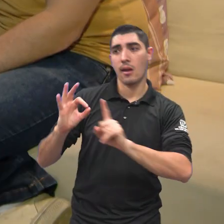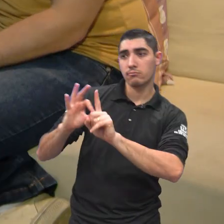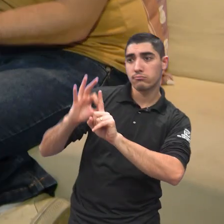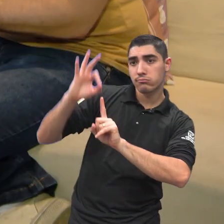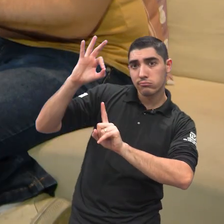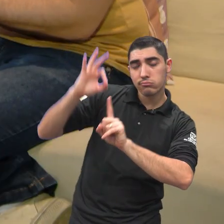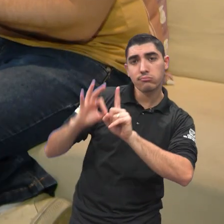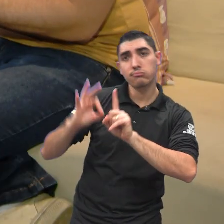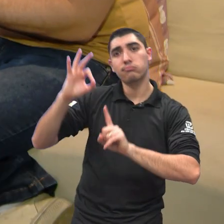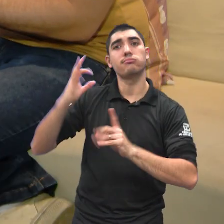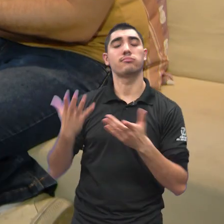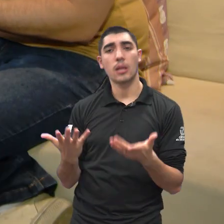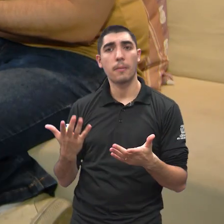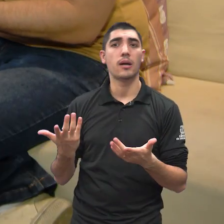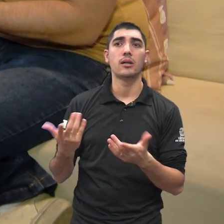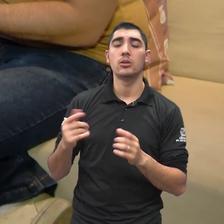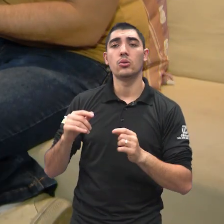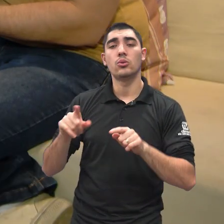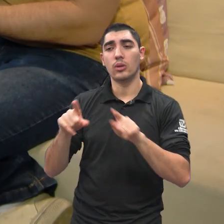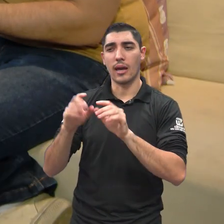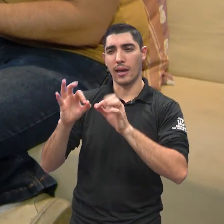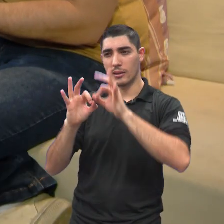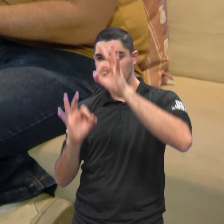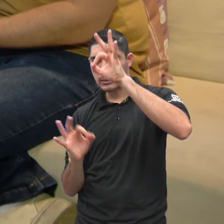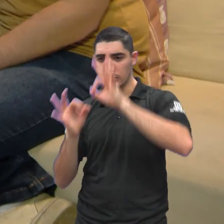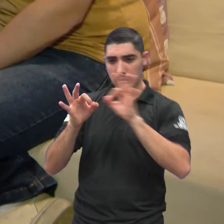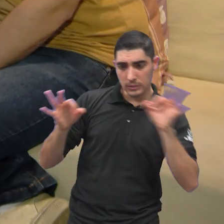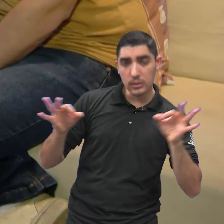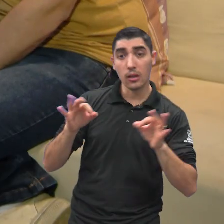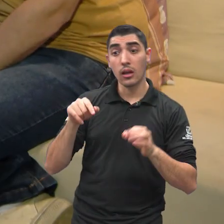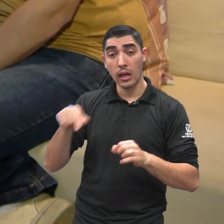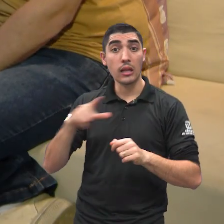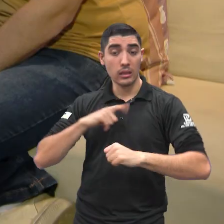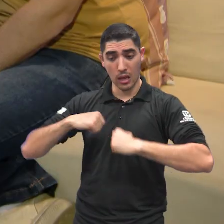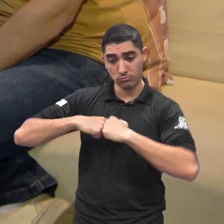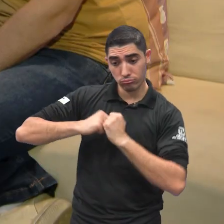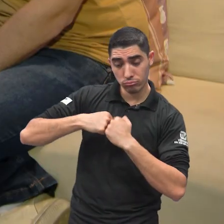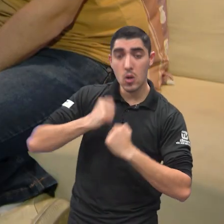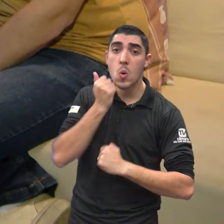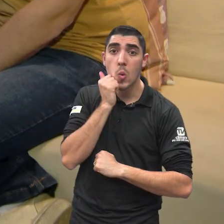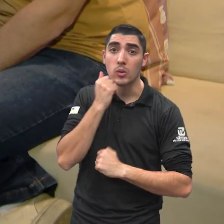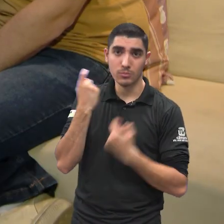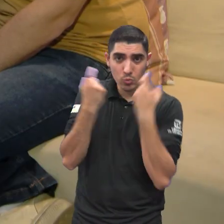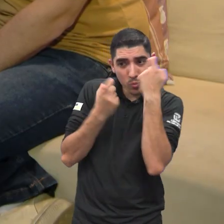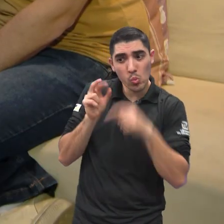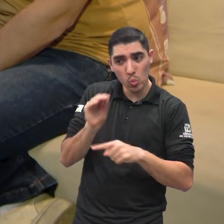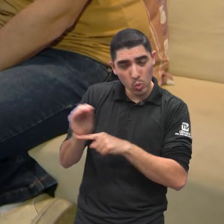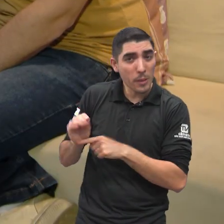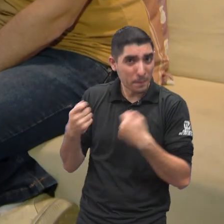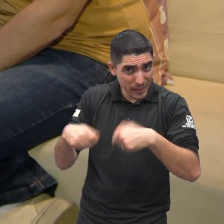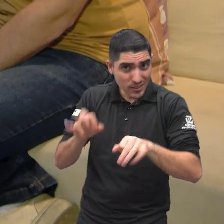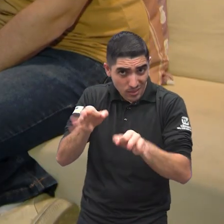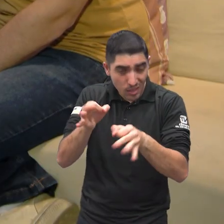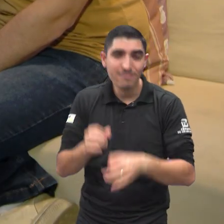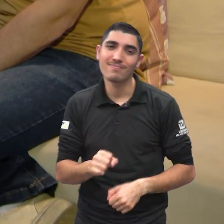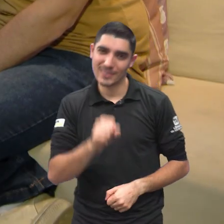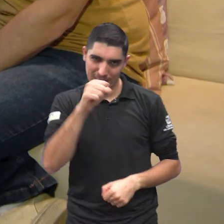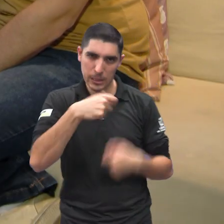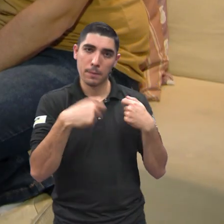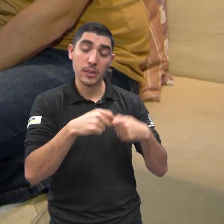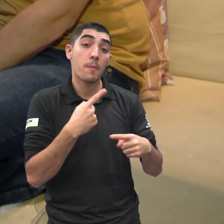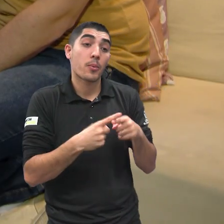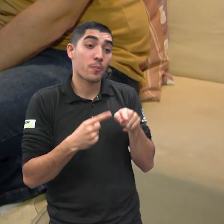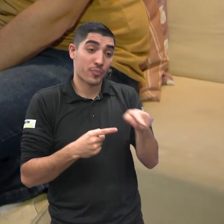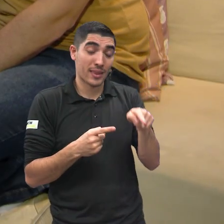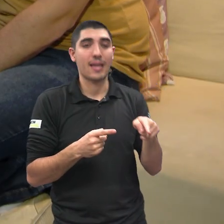isso impacta em musculatura, em articulação, em ossos. É uma preocupação também. Super. Porque o que acontece? As